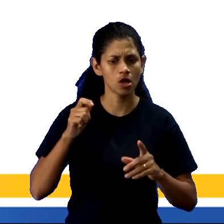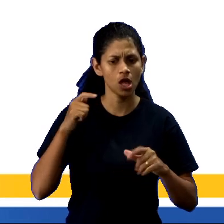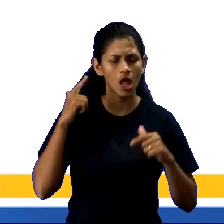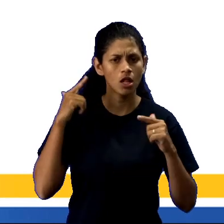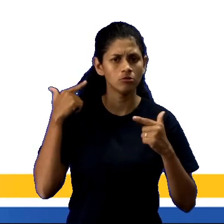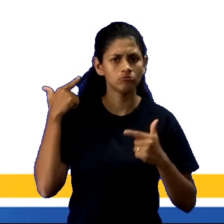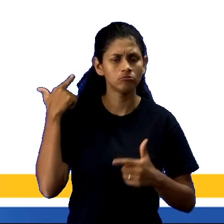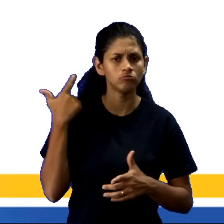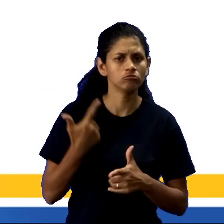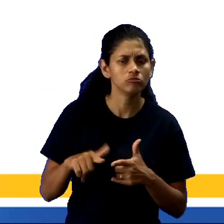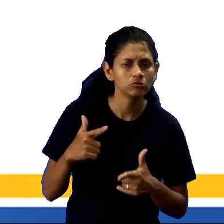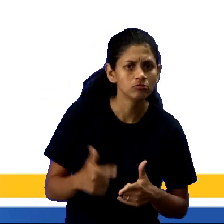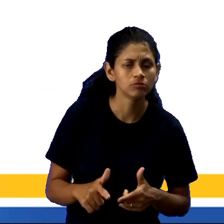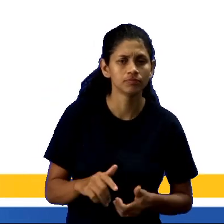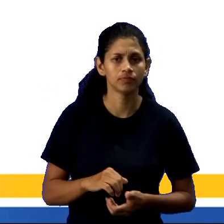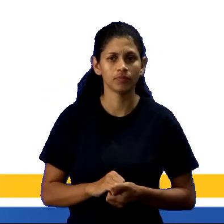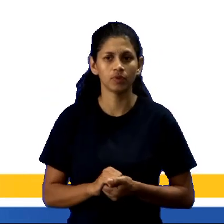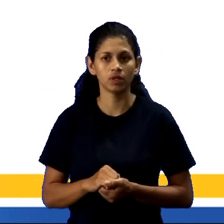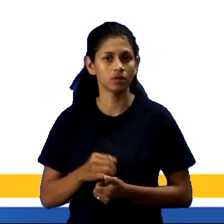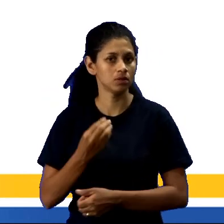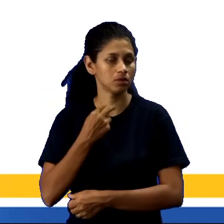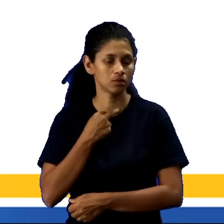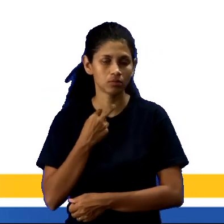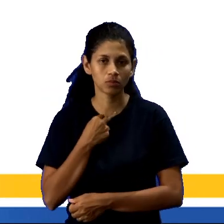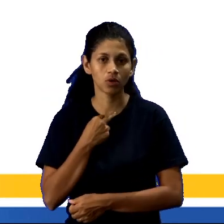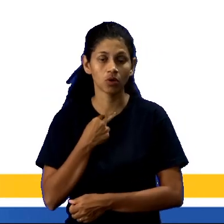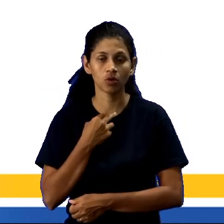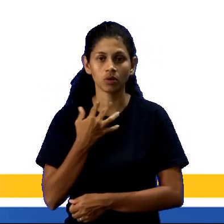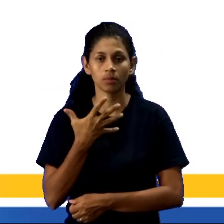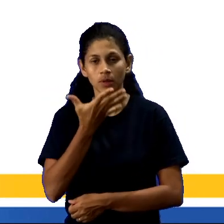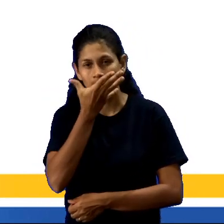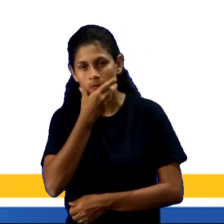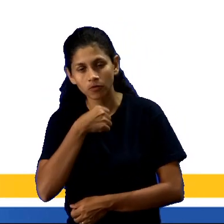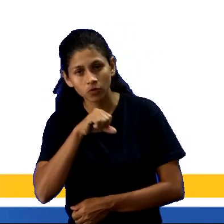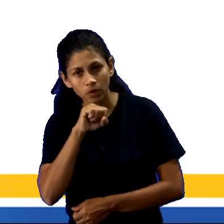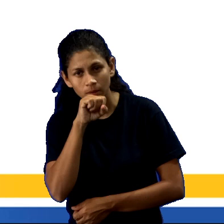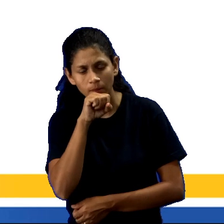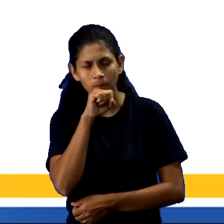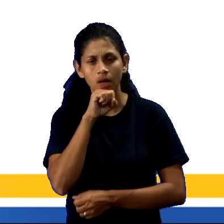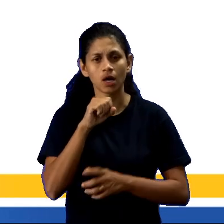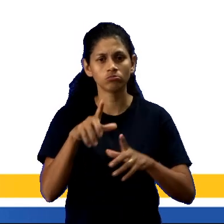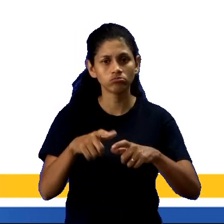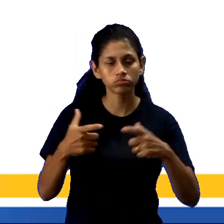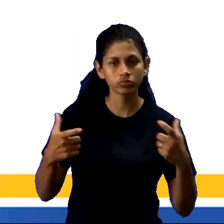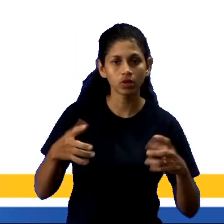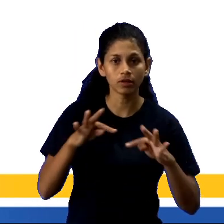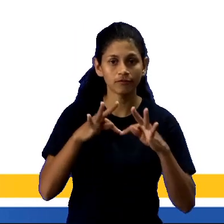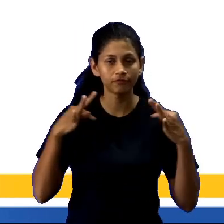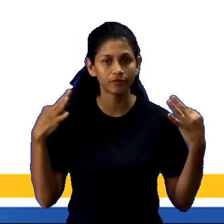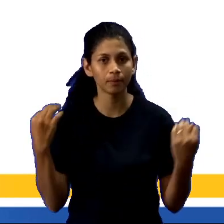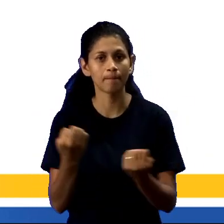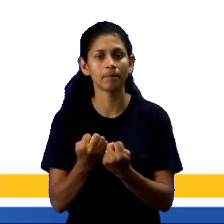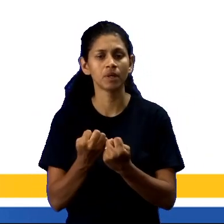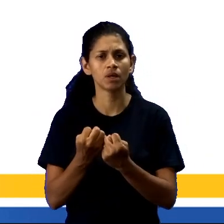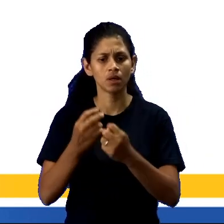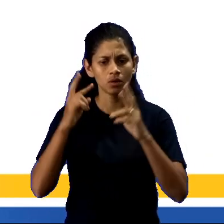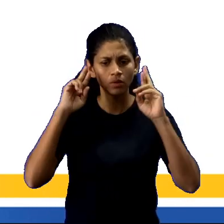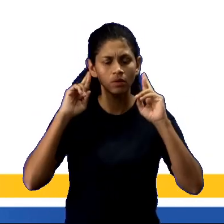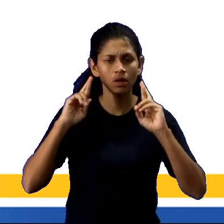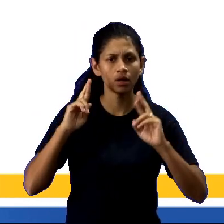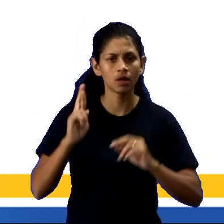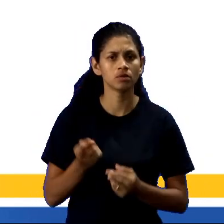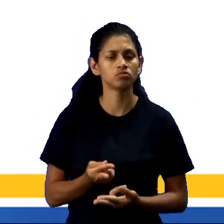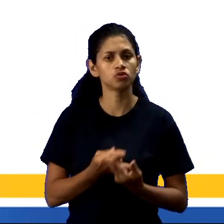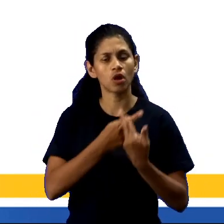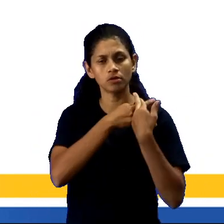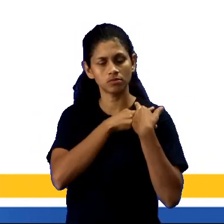educação ou qualquer outro pretexto pelos pais, pelos integrantes da família ampliada, pelos responsáveis, pelos agentes